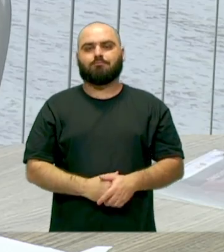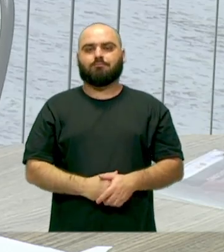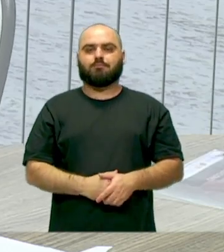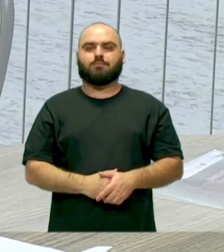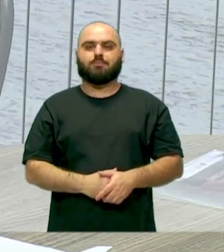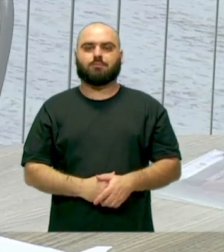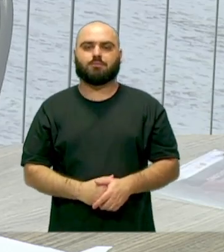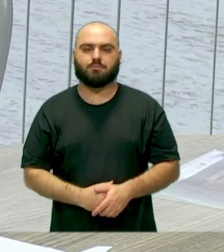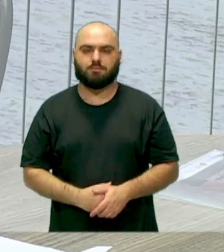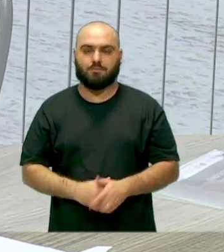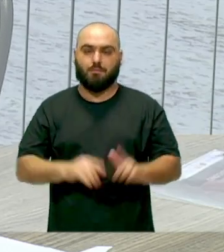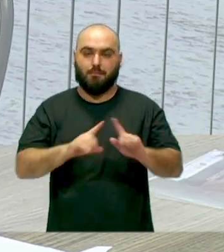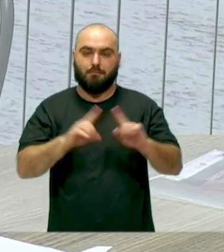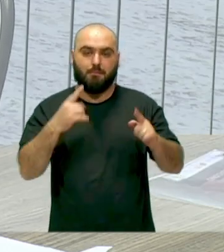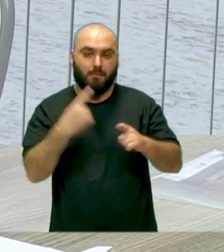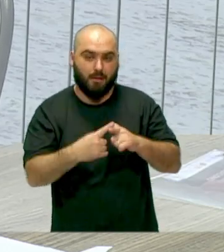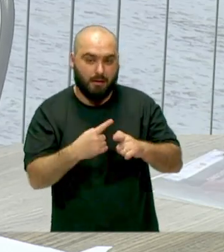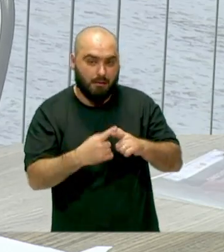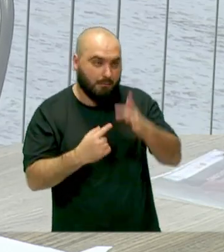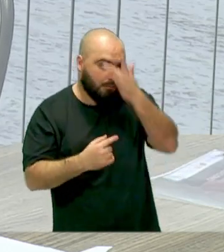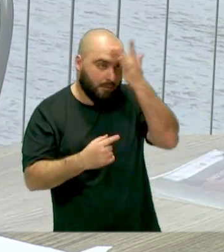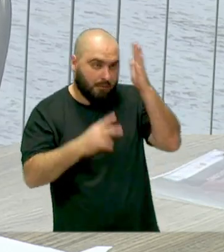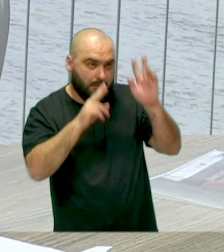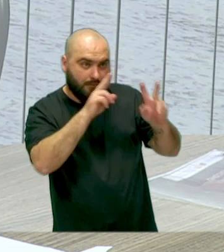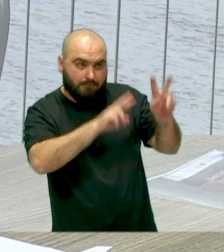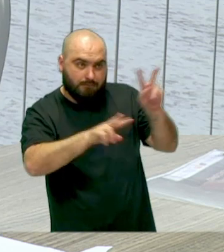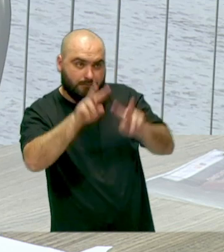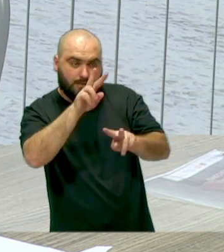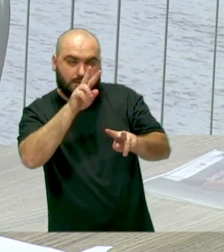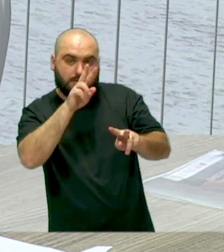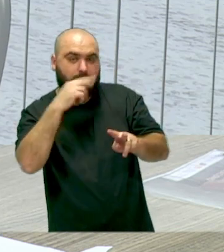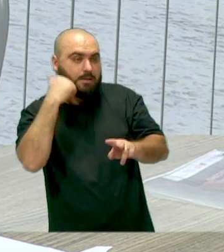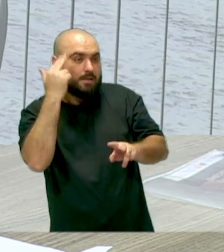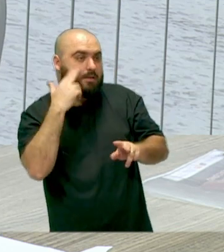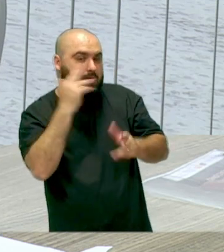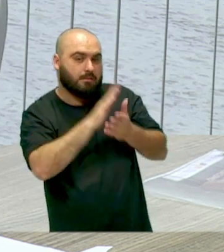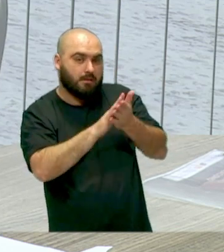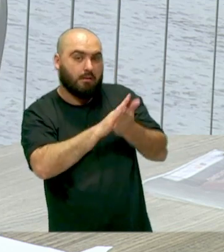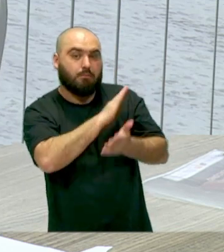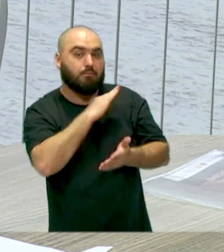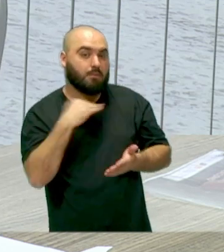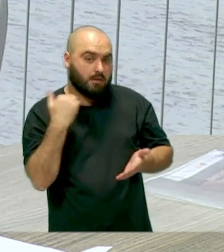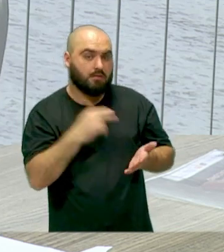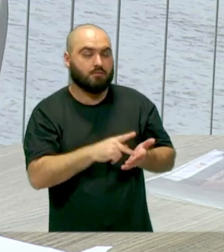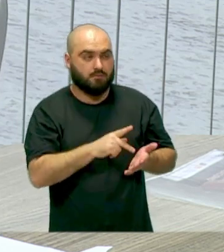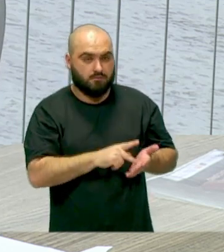Essa invisibilidade em relação à população negra, ela mata.